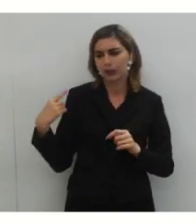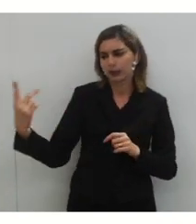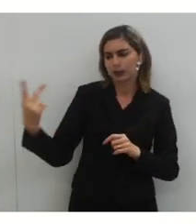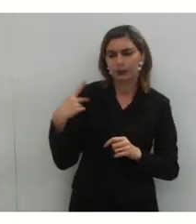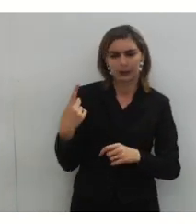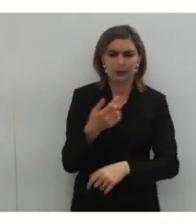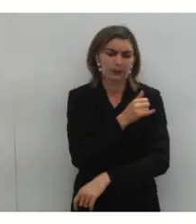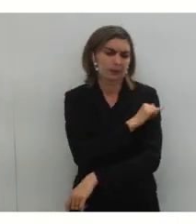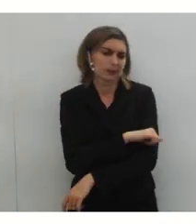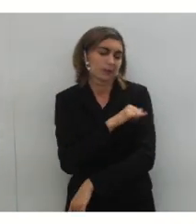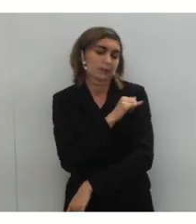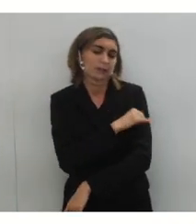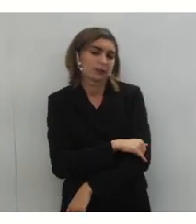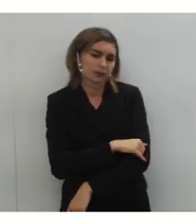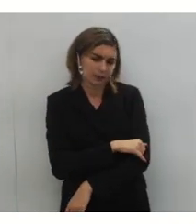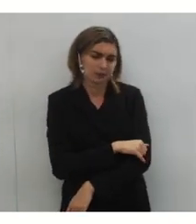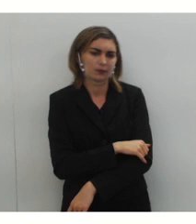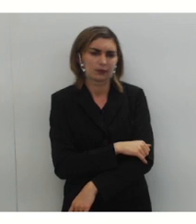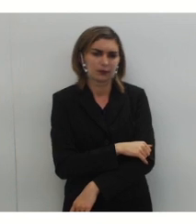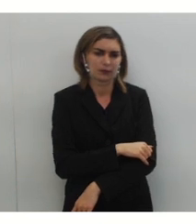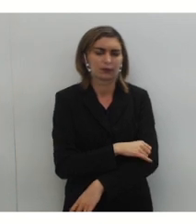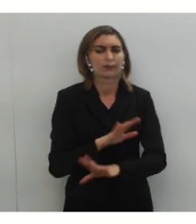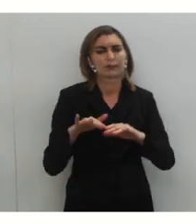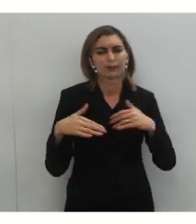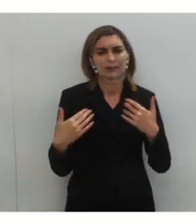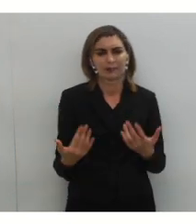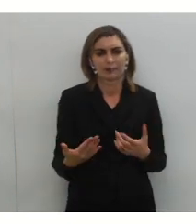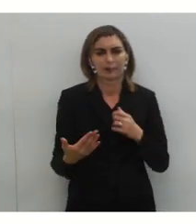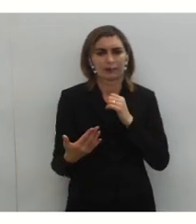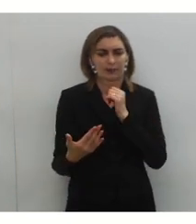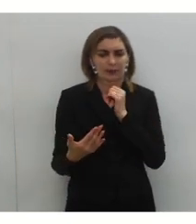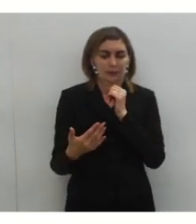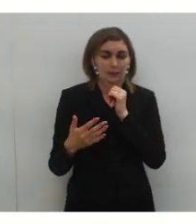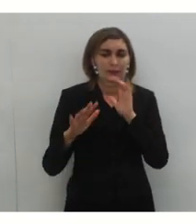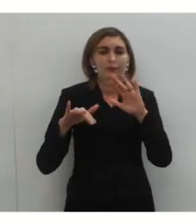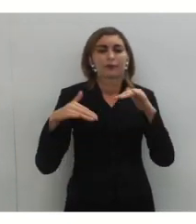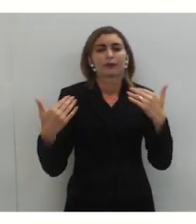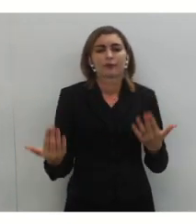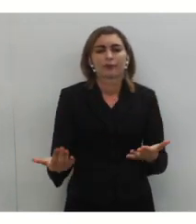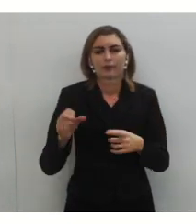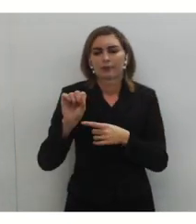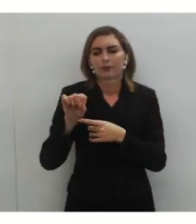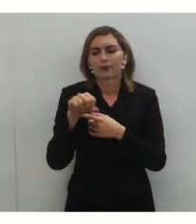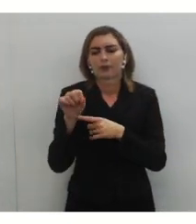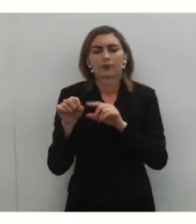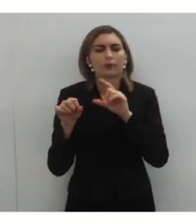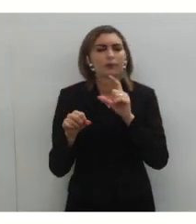para o Rio de Janeiro. Então, cadê o sujeito aí?